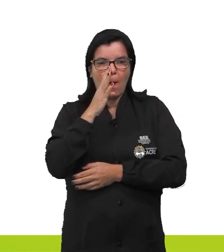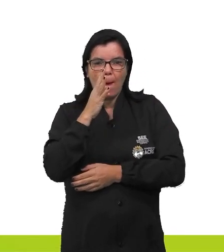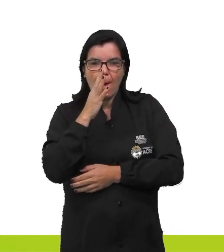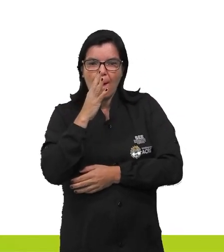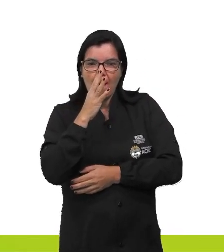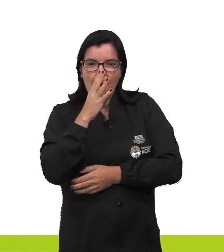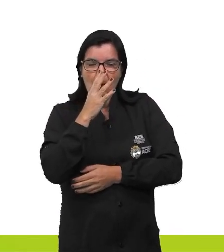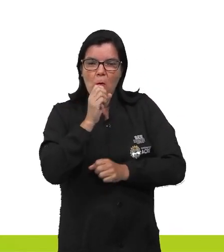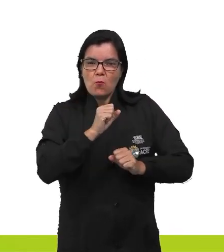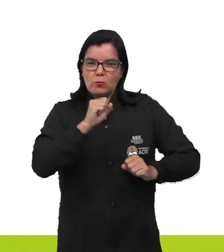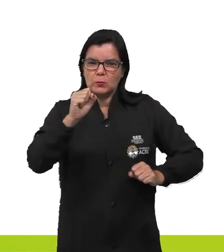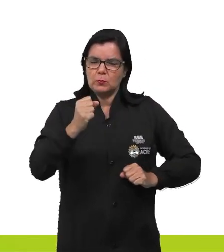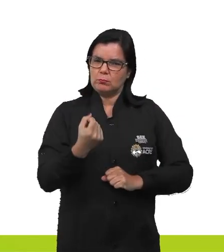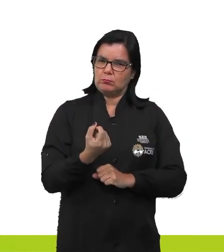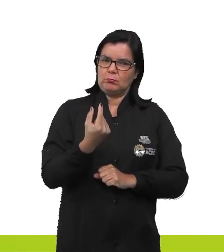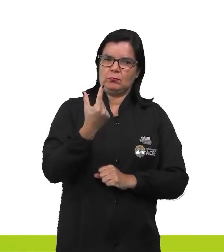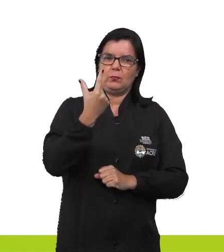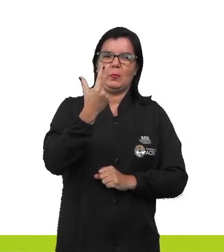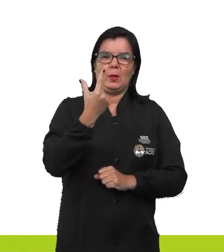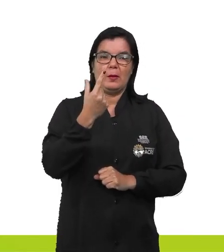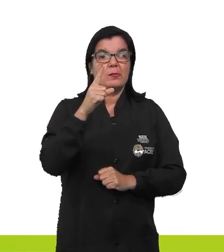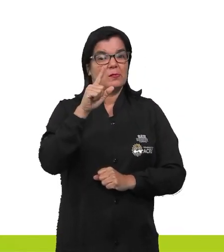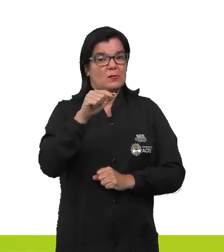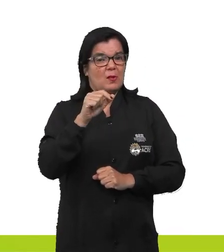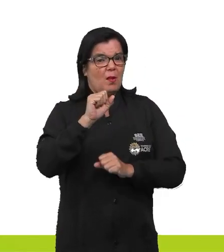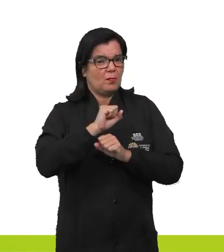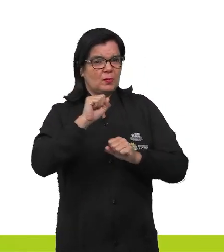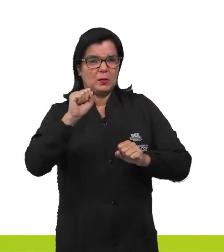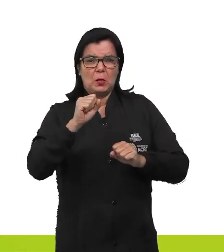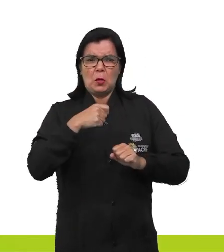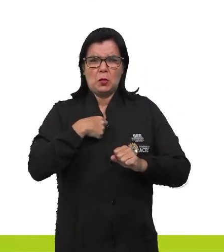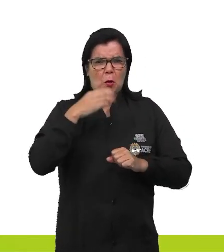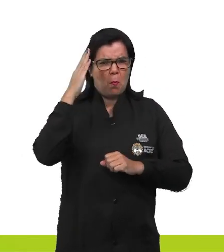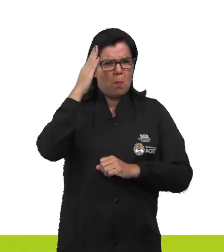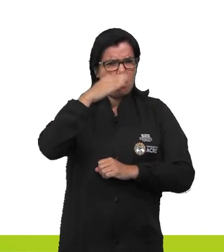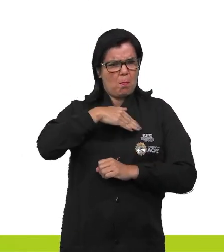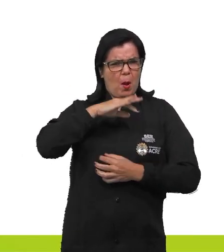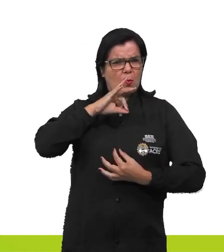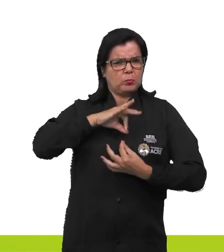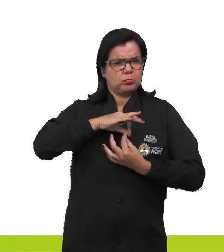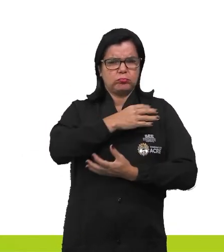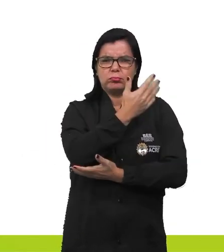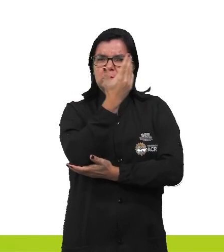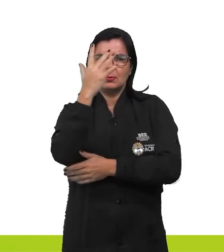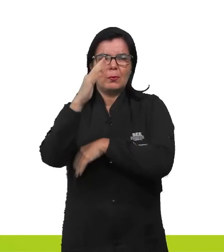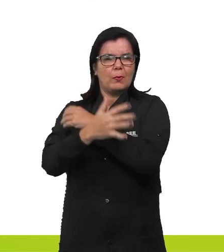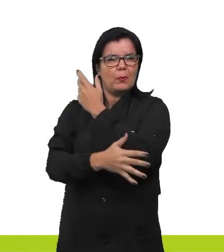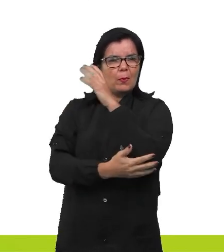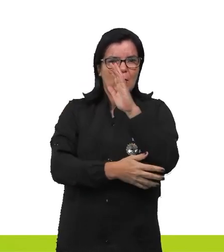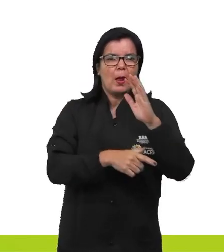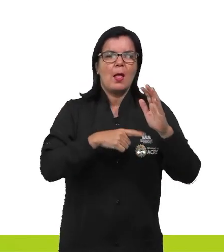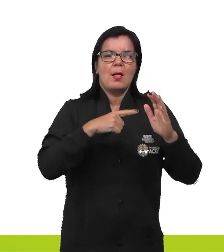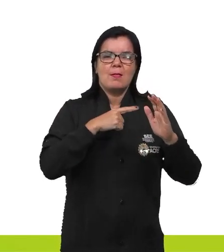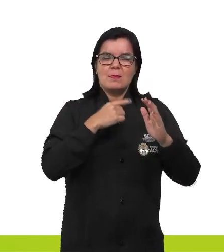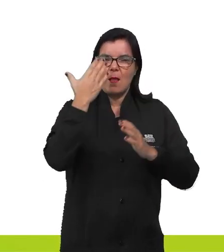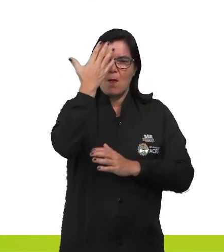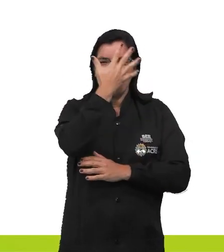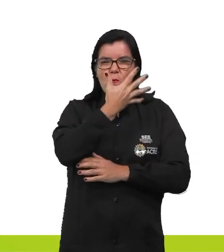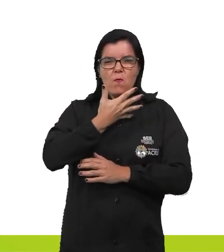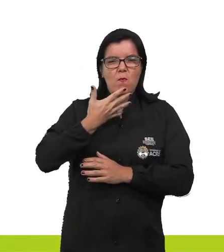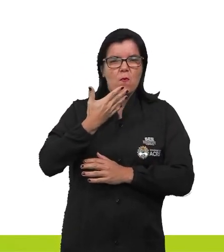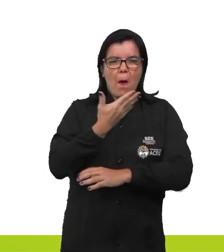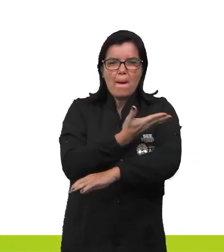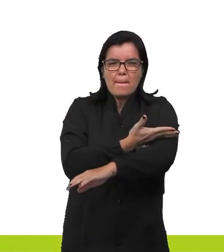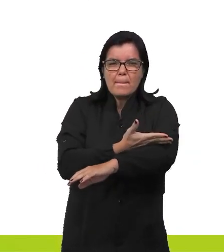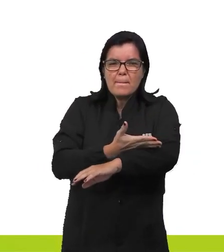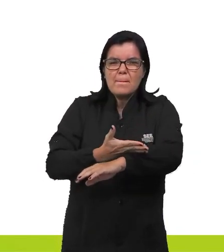um guerreiro estranho, se é guerreiro e não algum mau espírito da floresta. Tem nas faces o branco